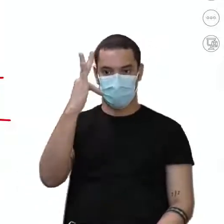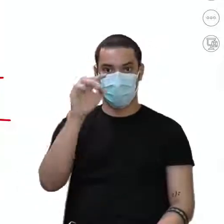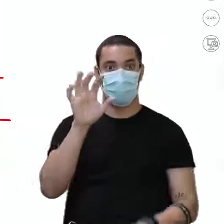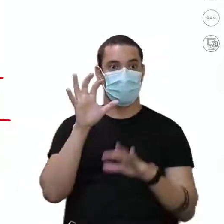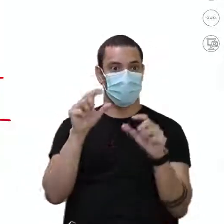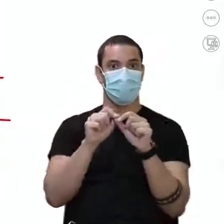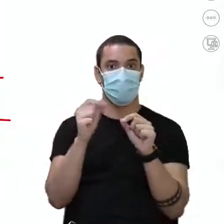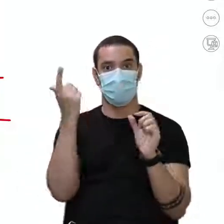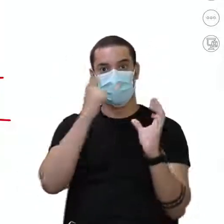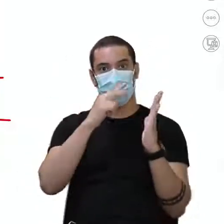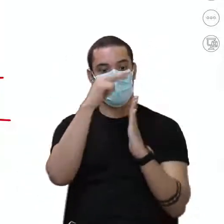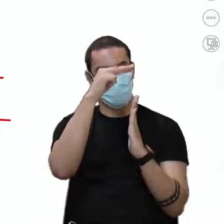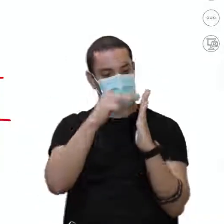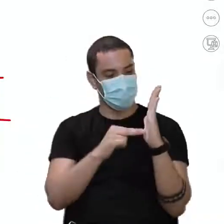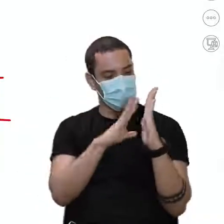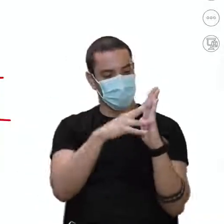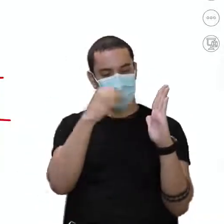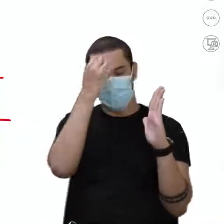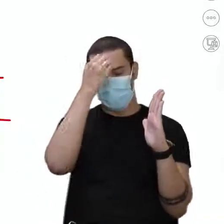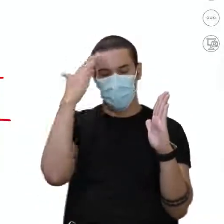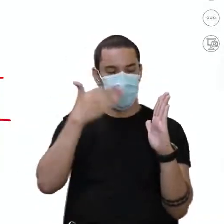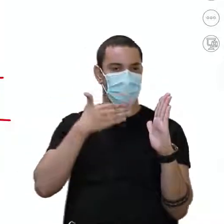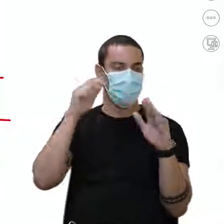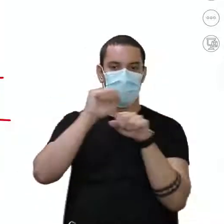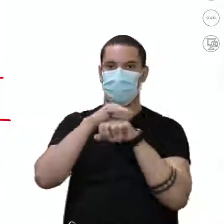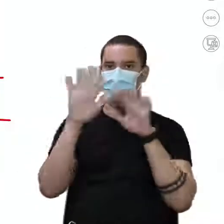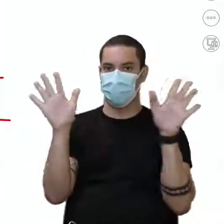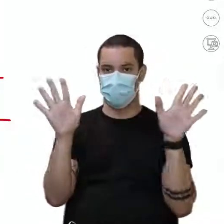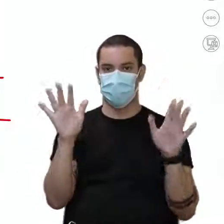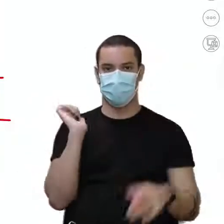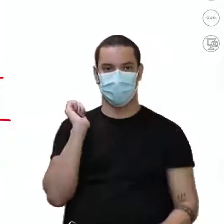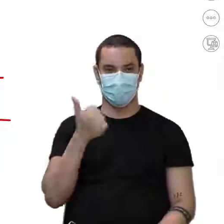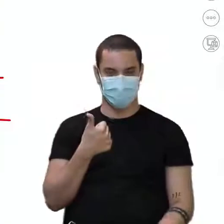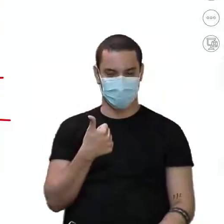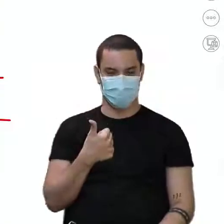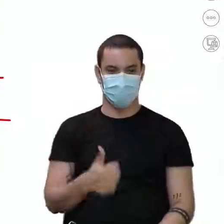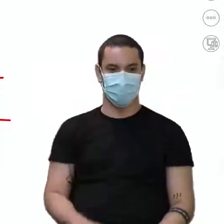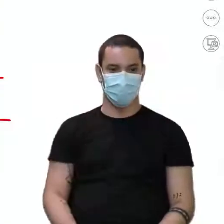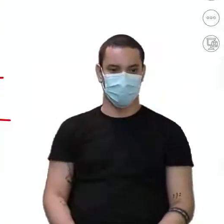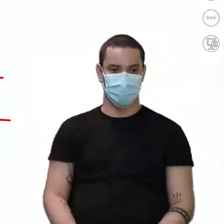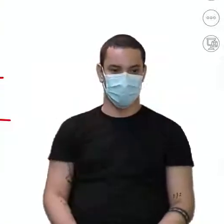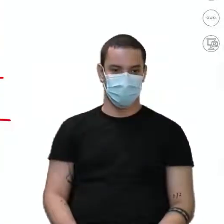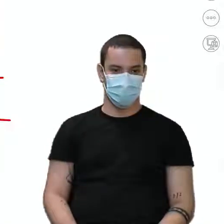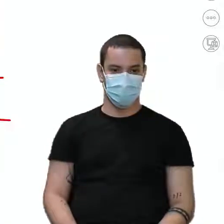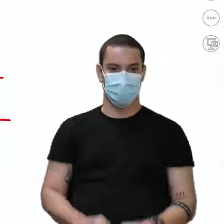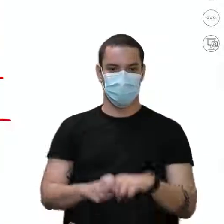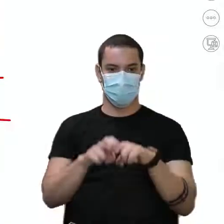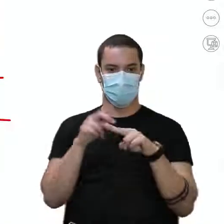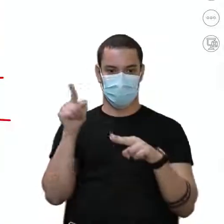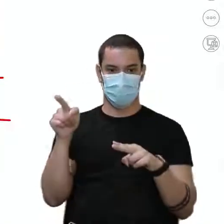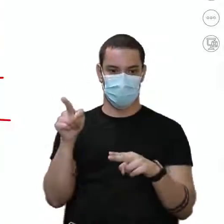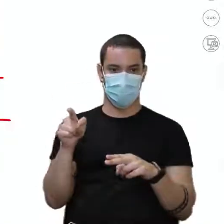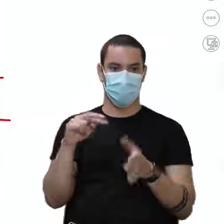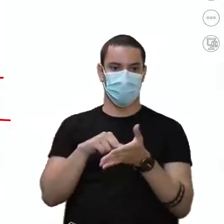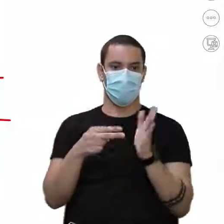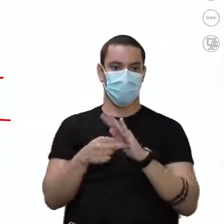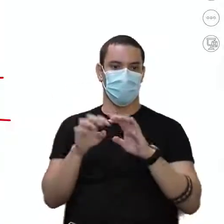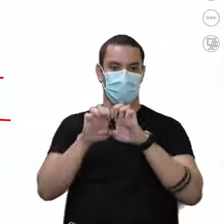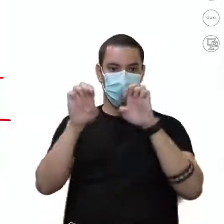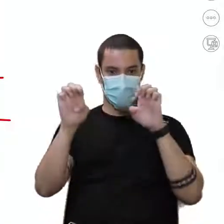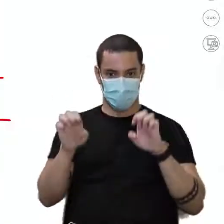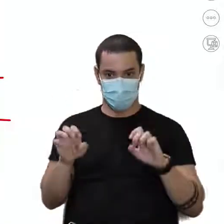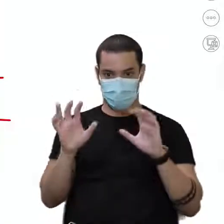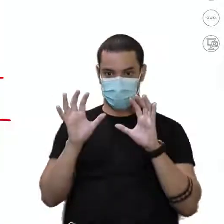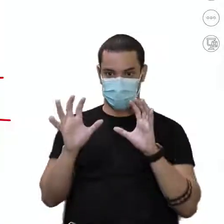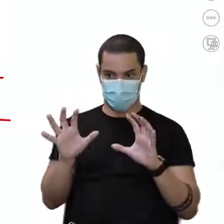fazer suas interpretações de uma forma melhor. Tudo bem? Então, essa é a estrutura do presente perfeito contínuo na